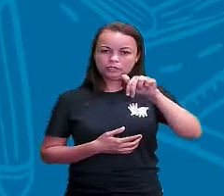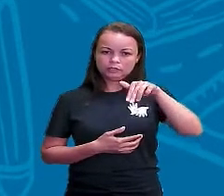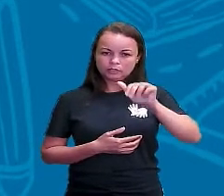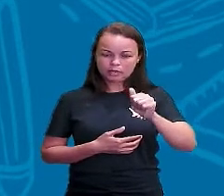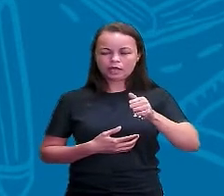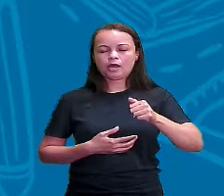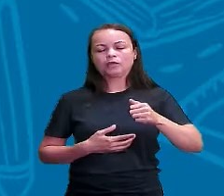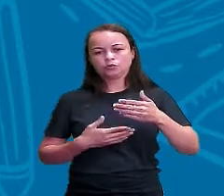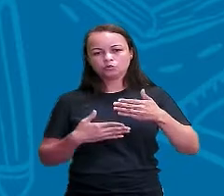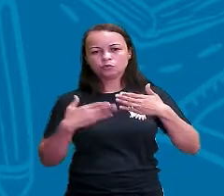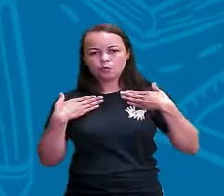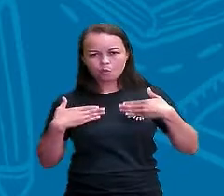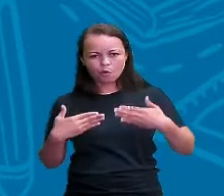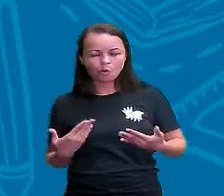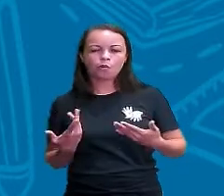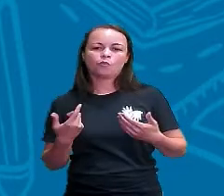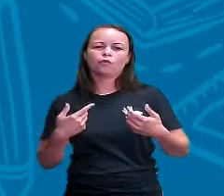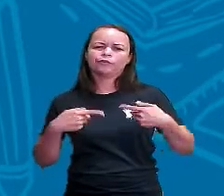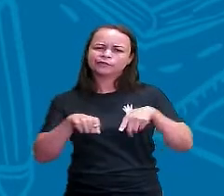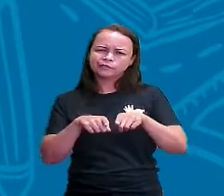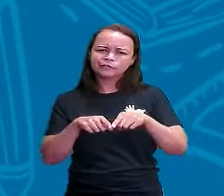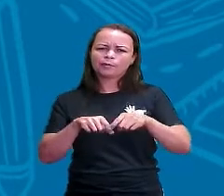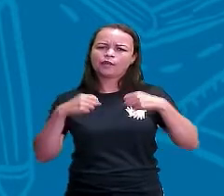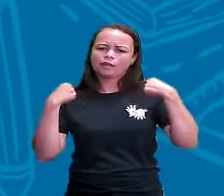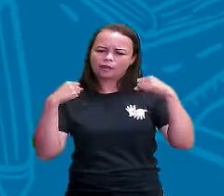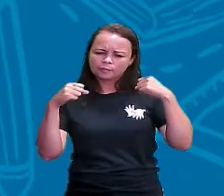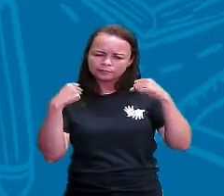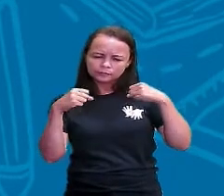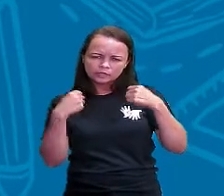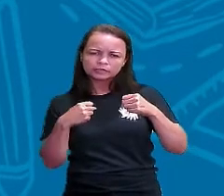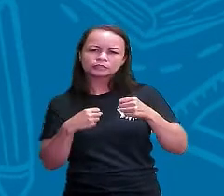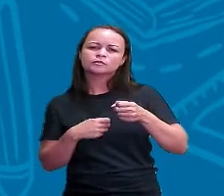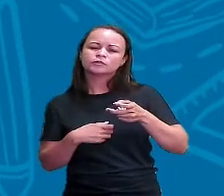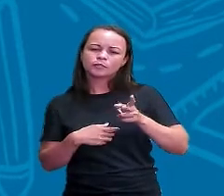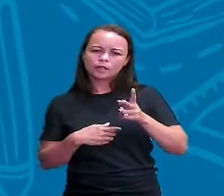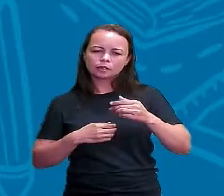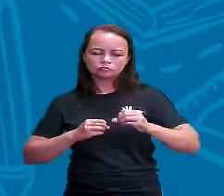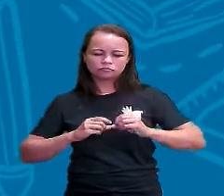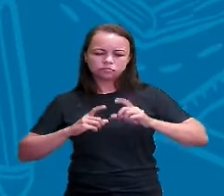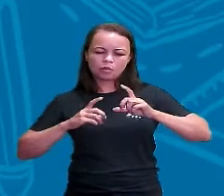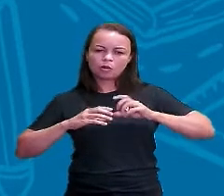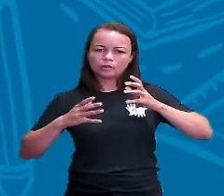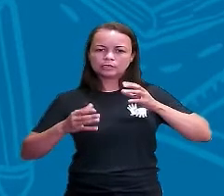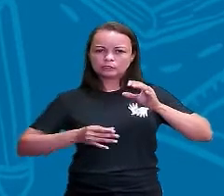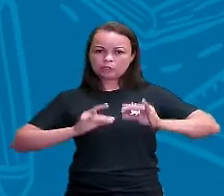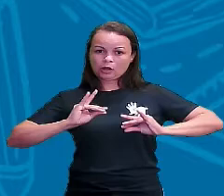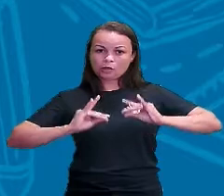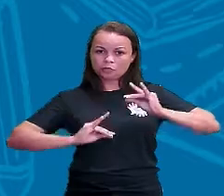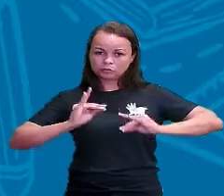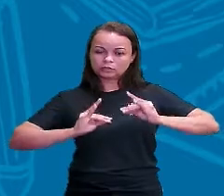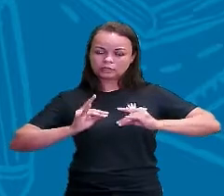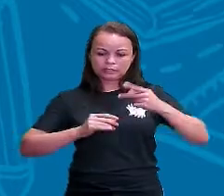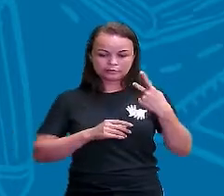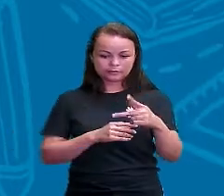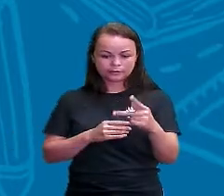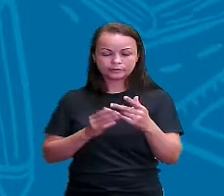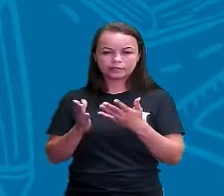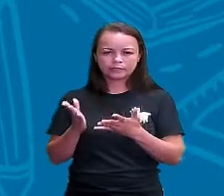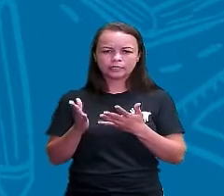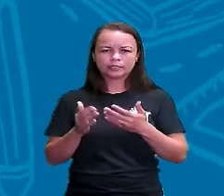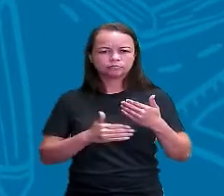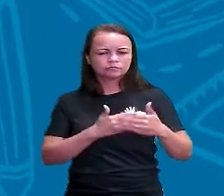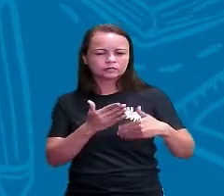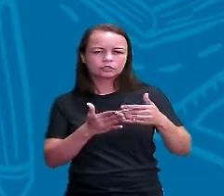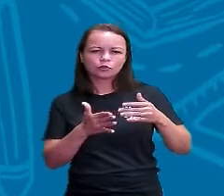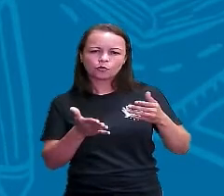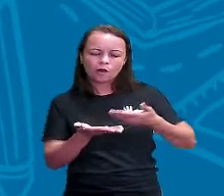exercício físico também ajuda a você produzir mais serotonina e também produzir mais dopamina. Então, vê como todo mundo está dialogando,